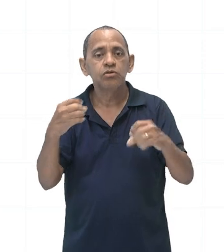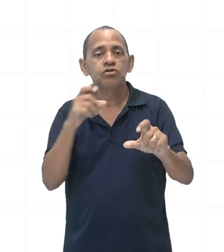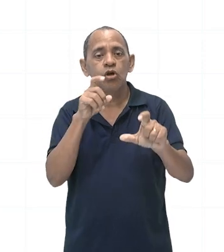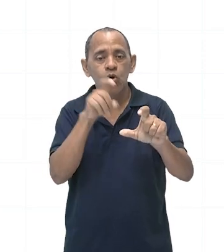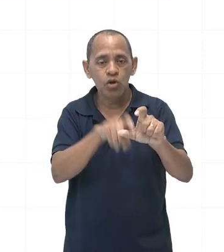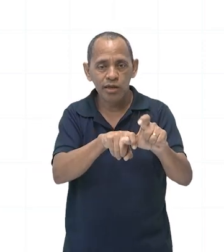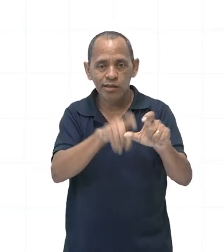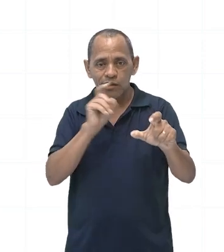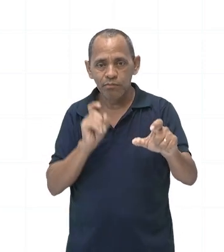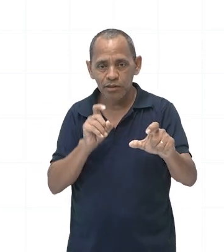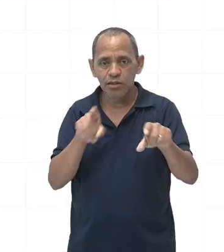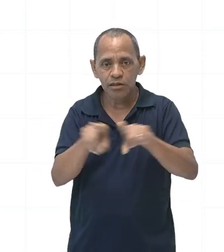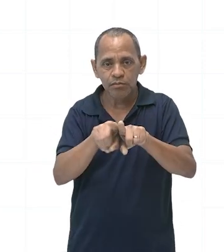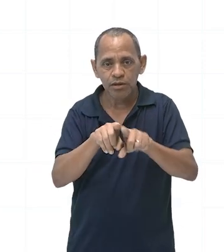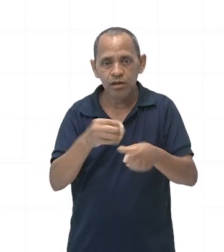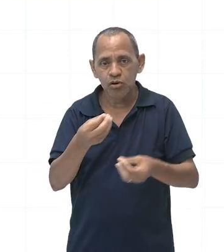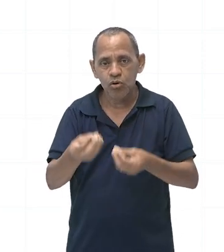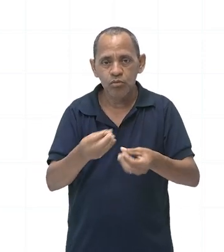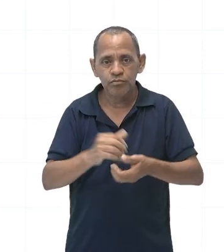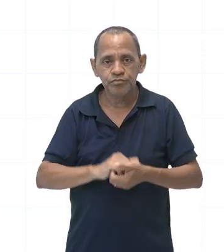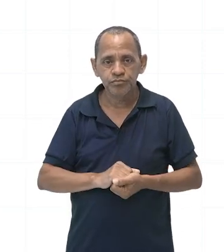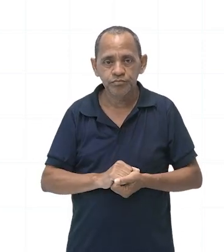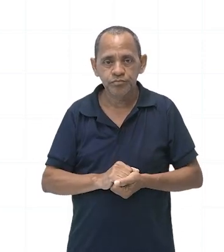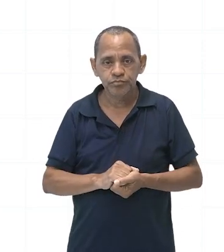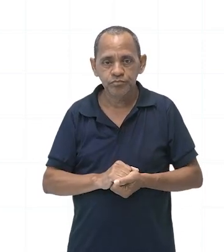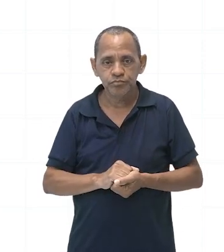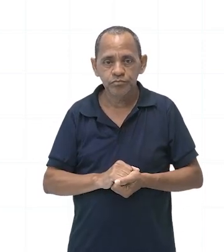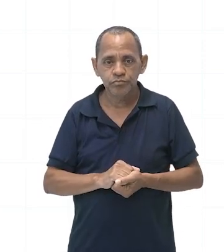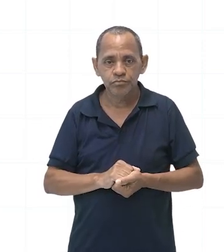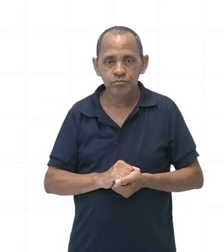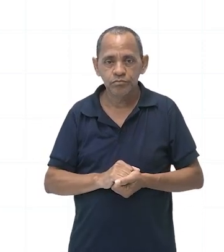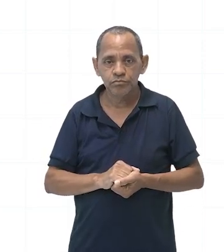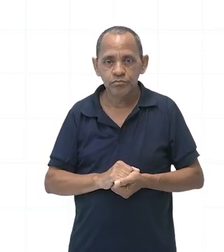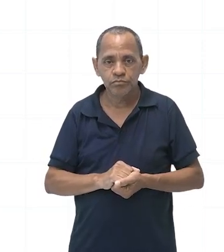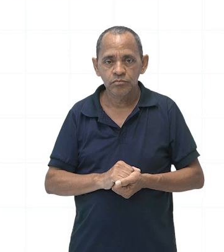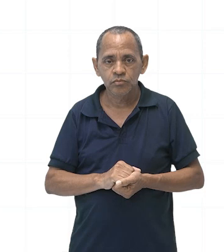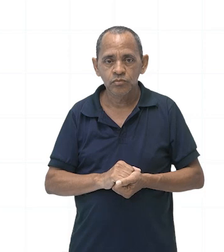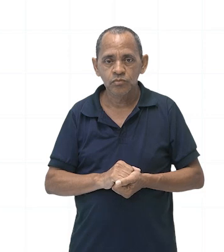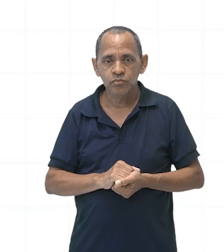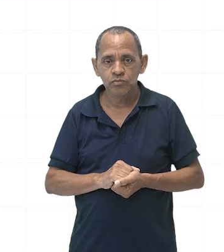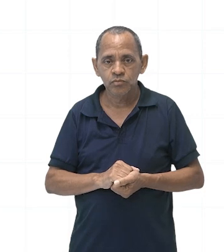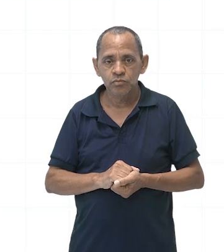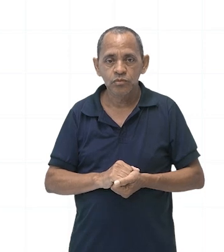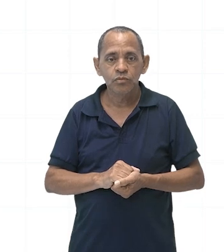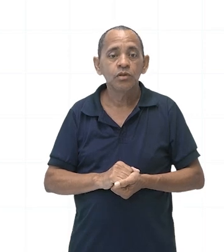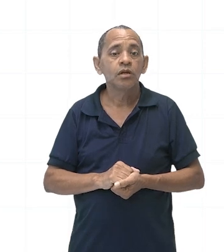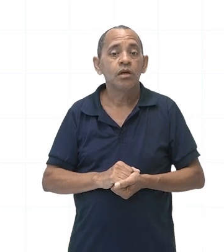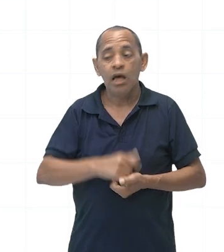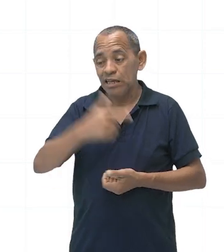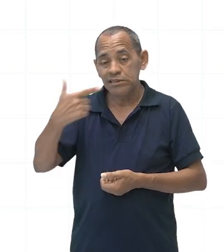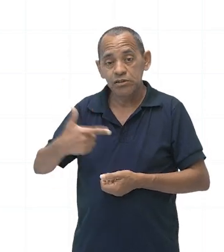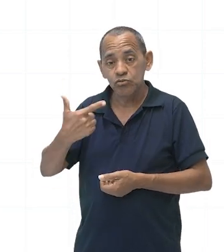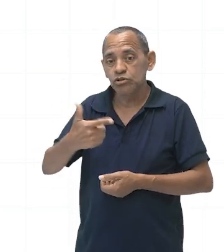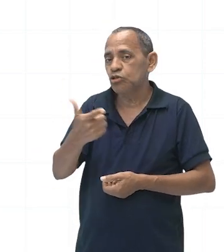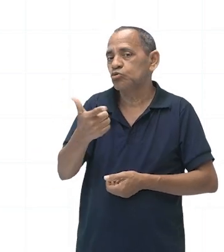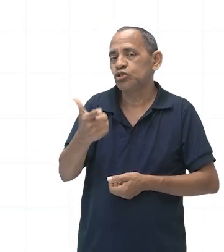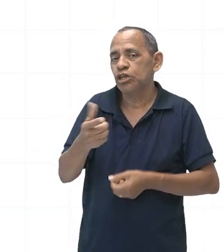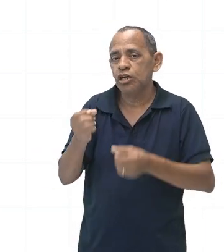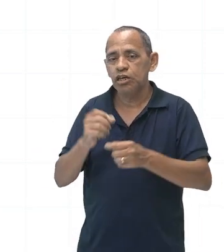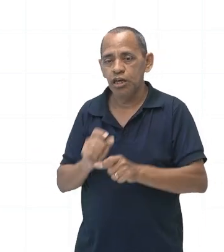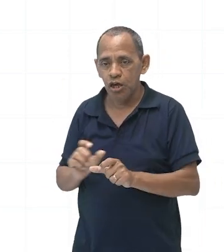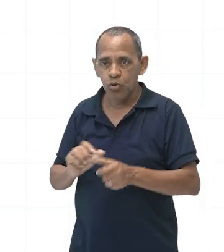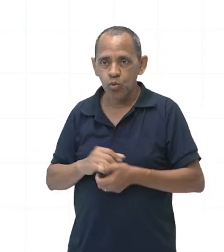as pessoas acham, e a minha segunda, que os acontecimentos online não são tão graves. A segunda não vai possuir